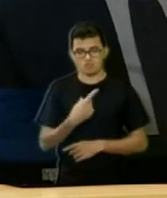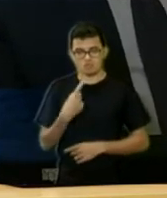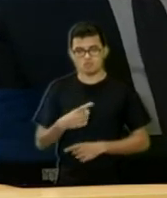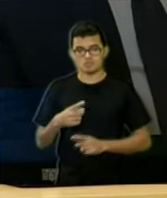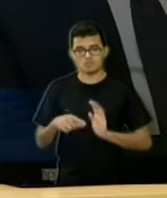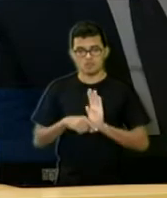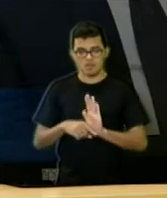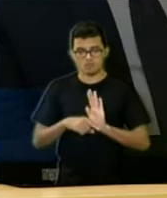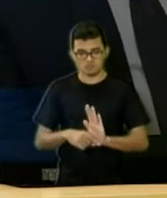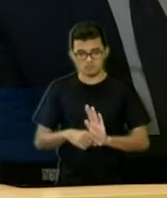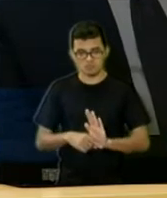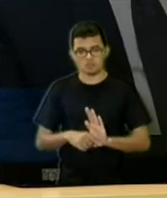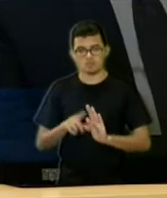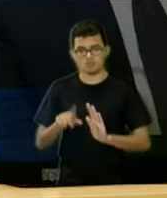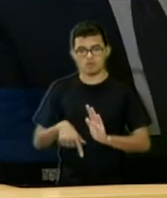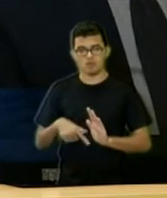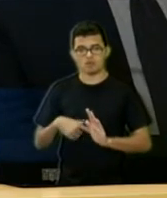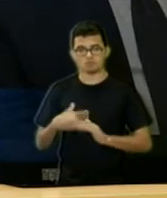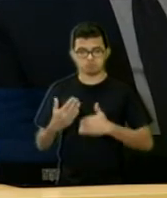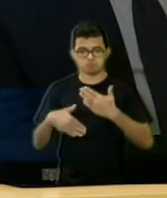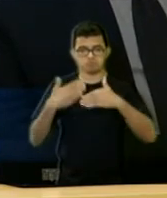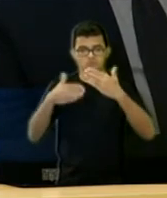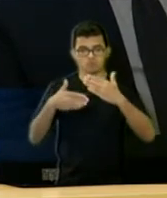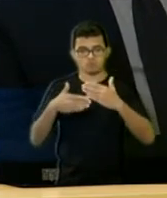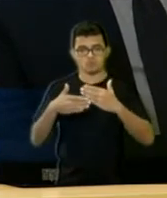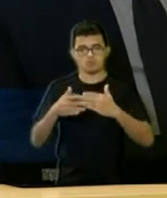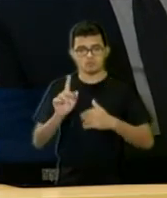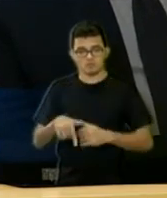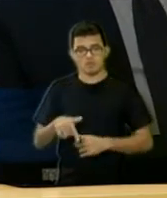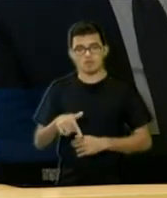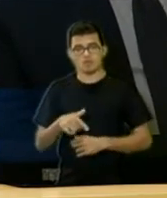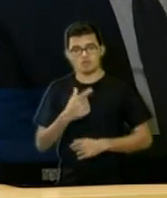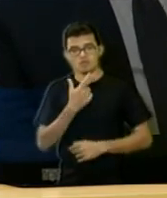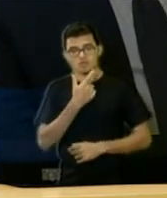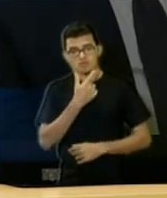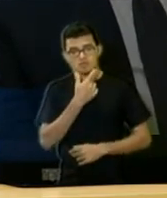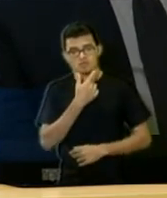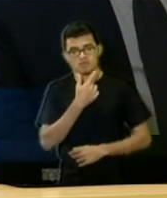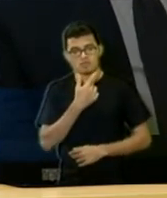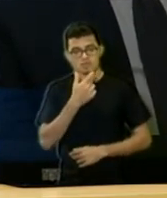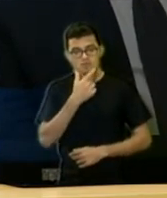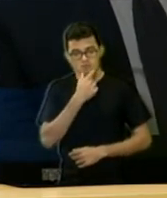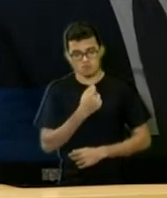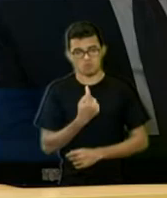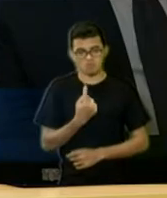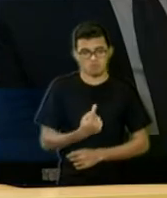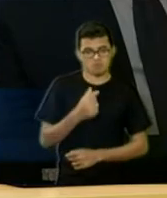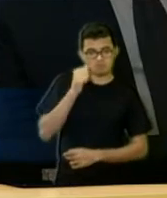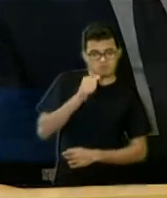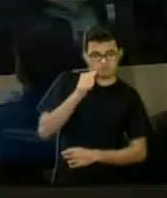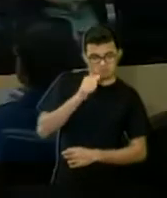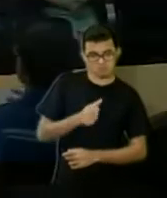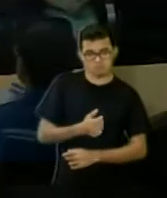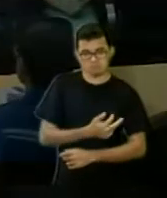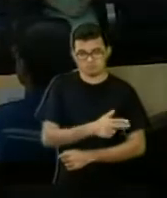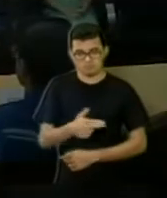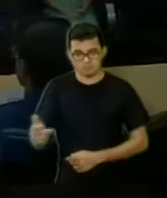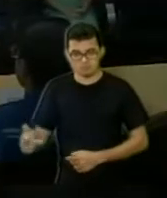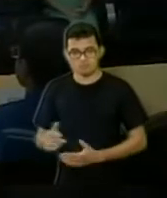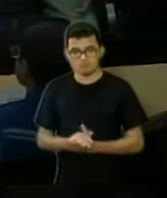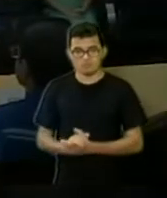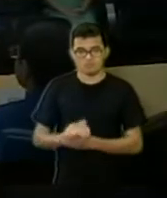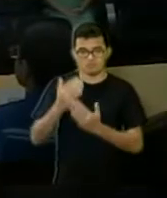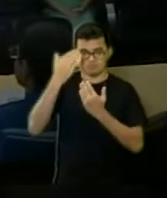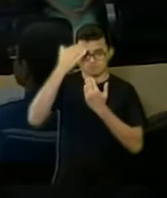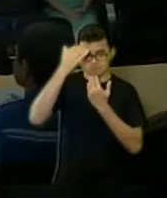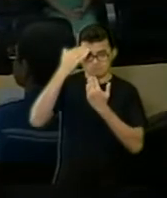construir, né, vocês, meninas e menino. Né, obrigado pela presença. A todas as